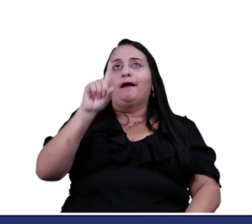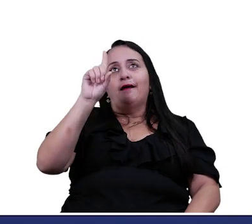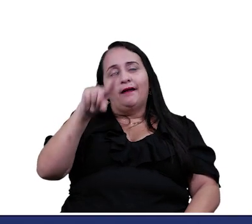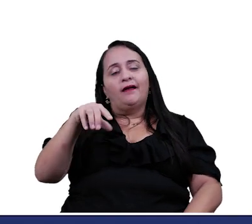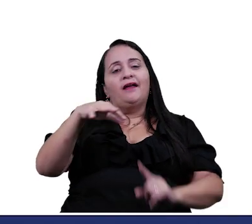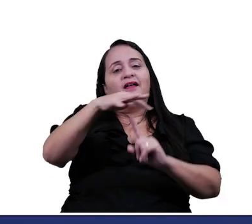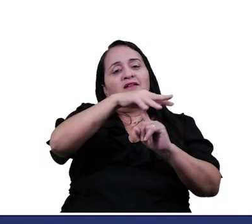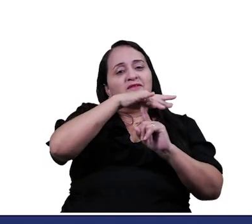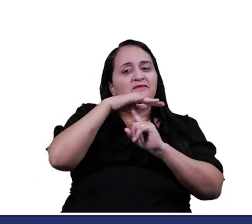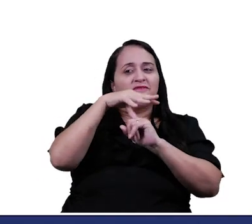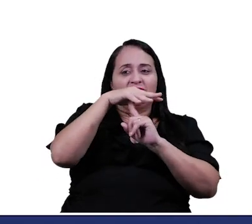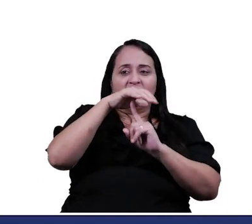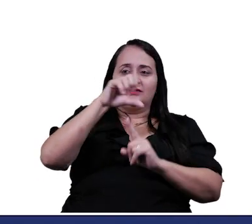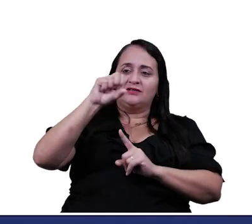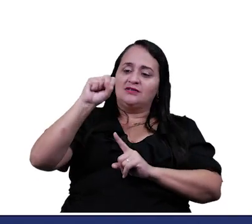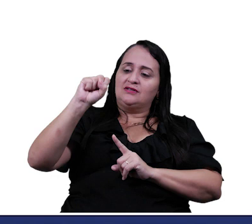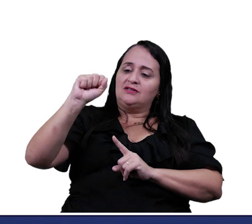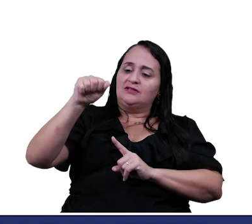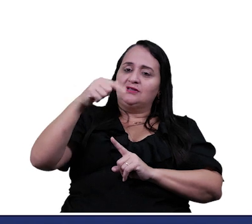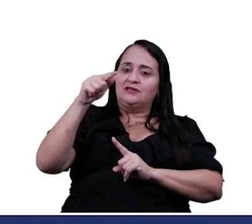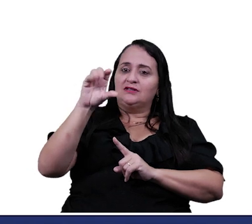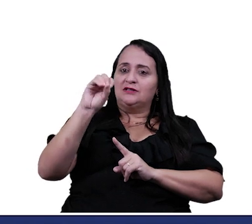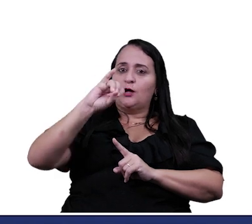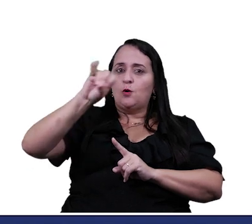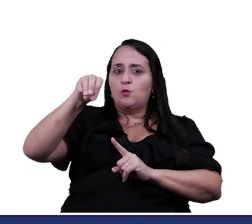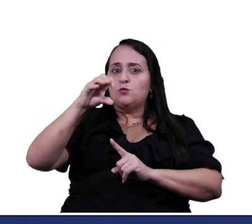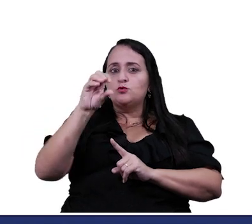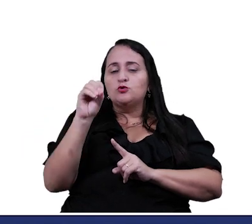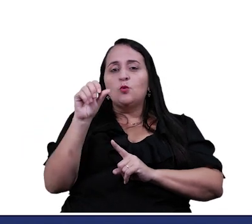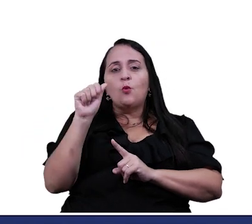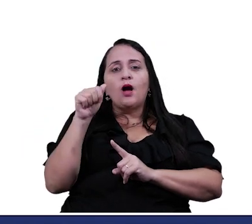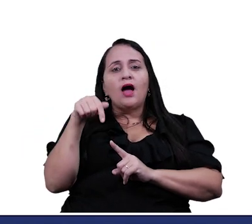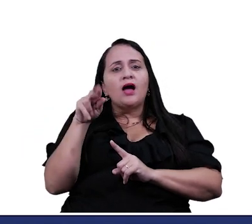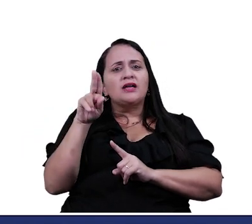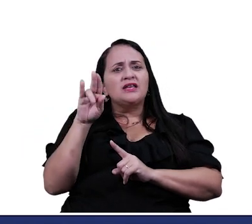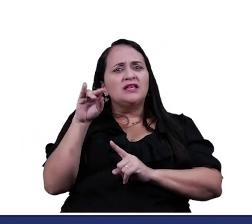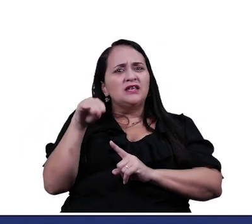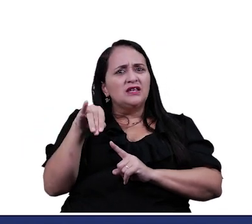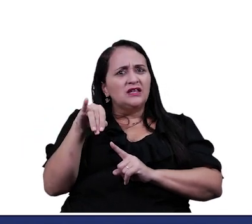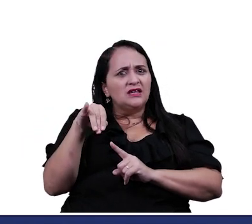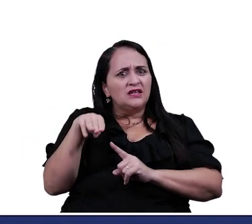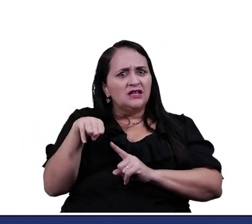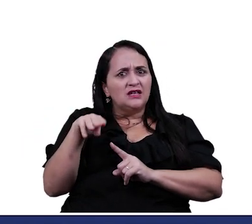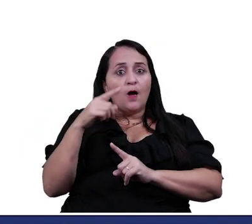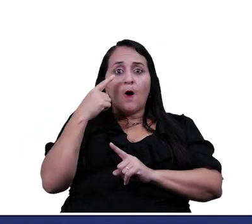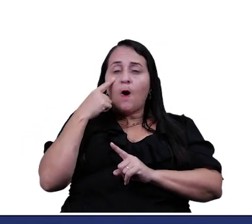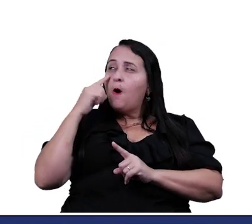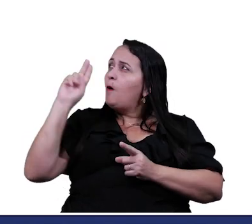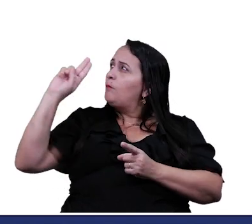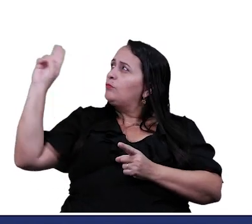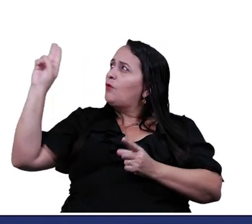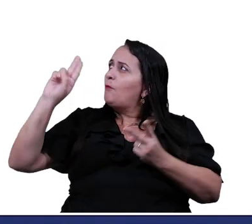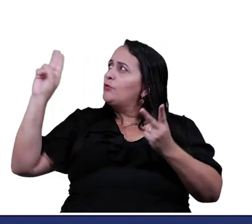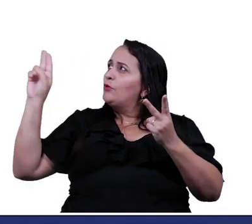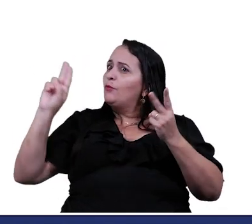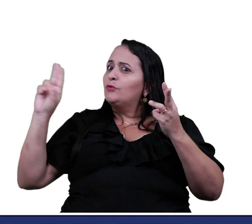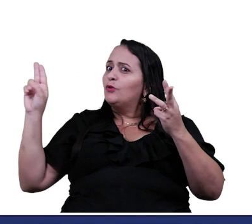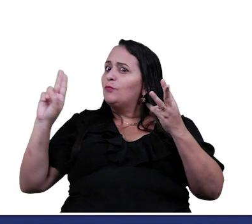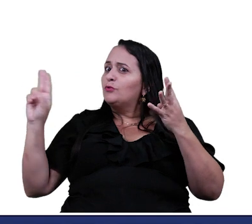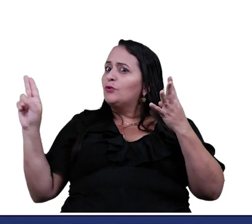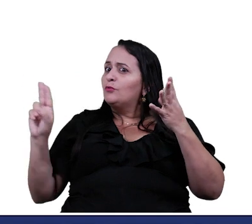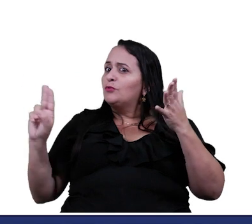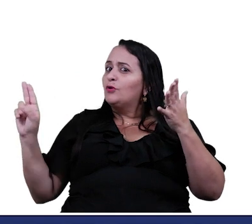São Joaquim, o Mercado das Sete Portas, o Mercado do Rio Vermelho, a Feira